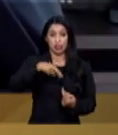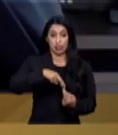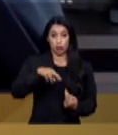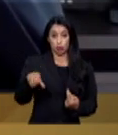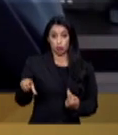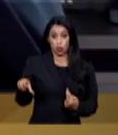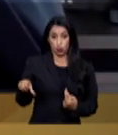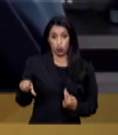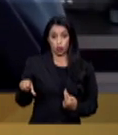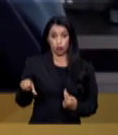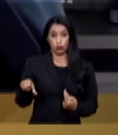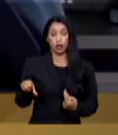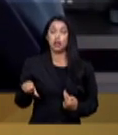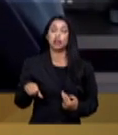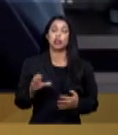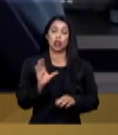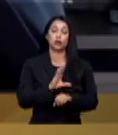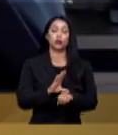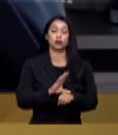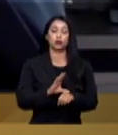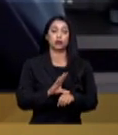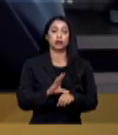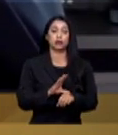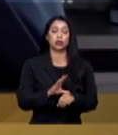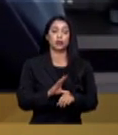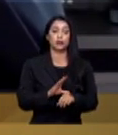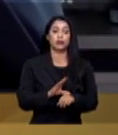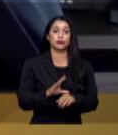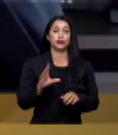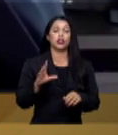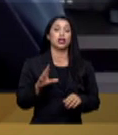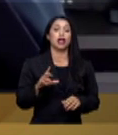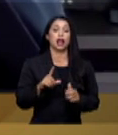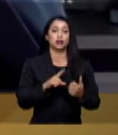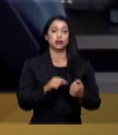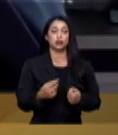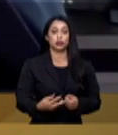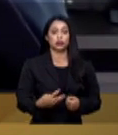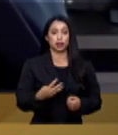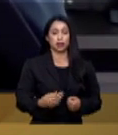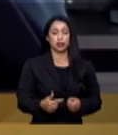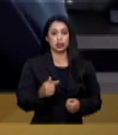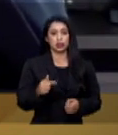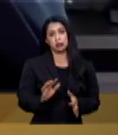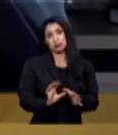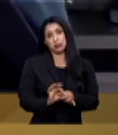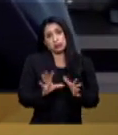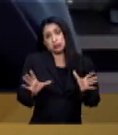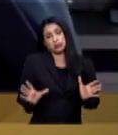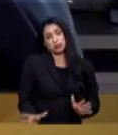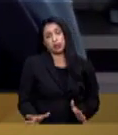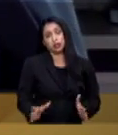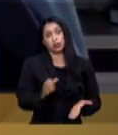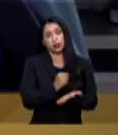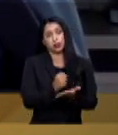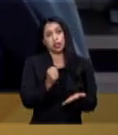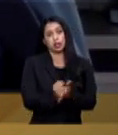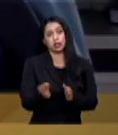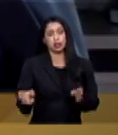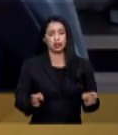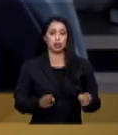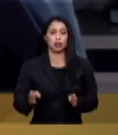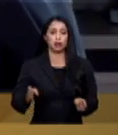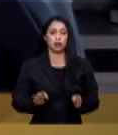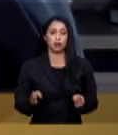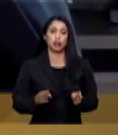da Constituição, do inciso 9 do artigo 37, permite contratação temporária